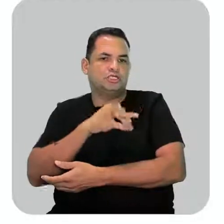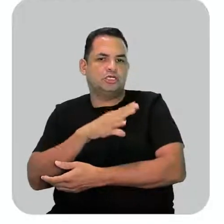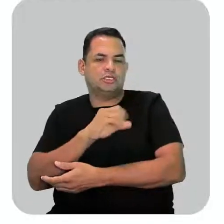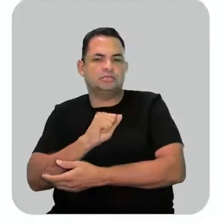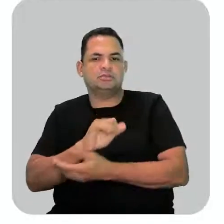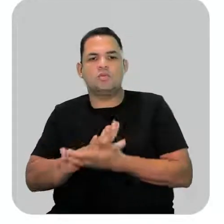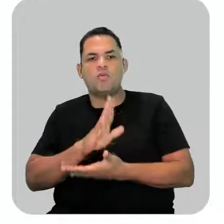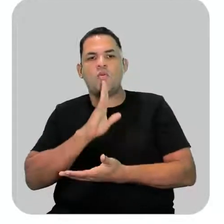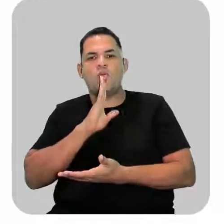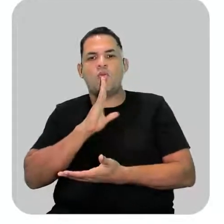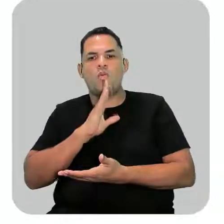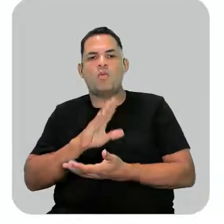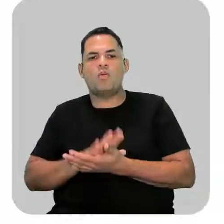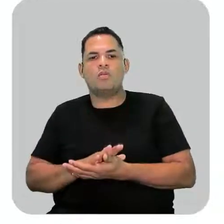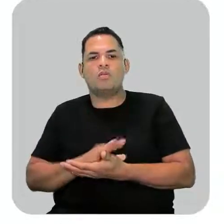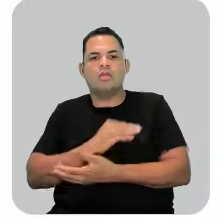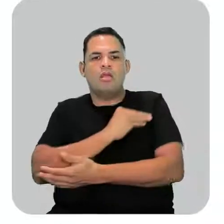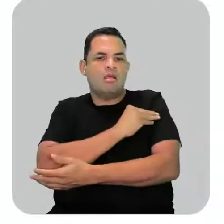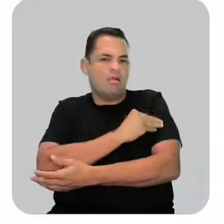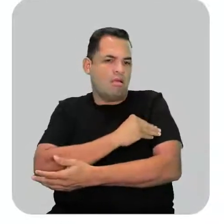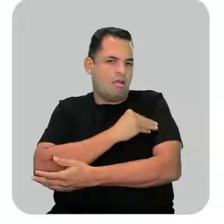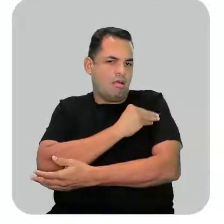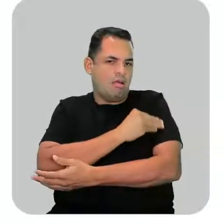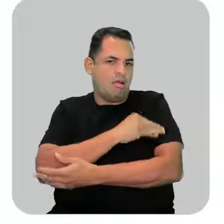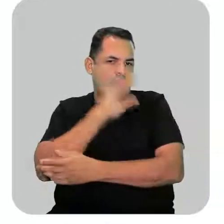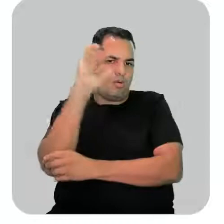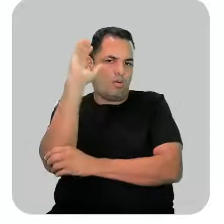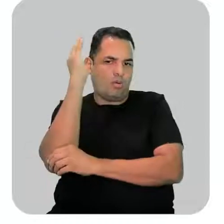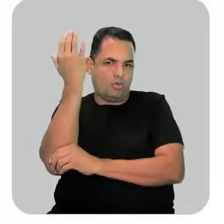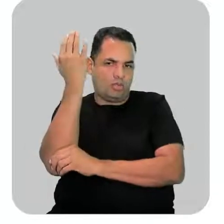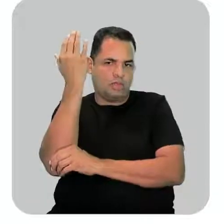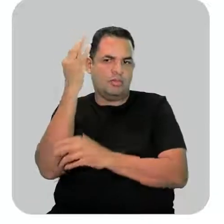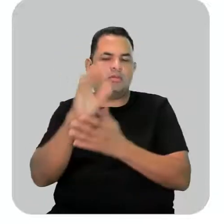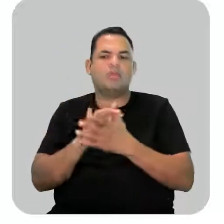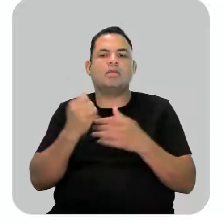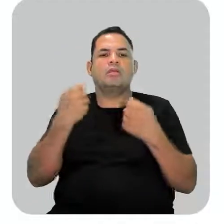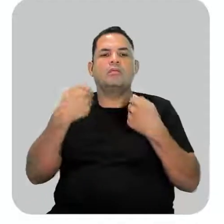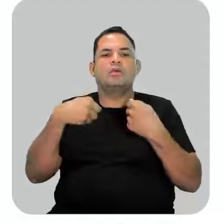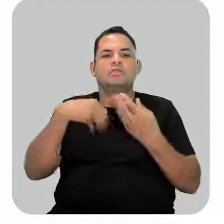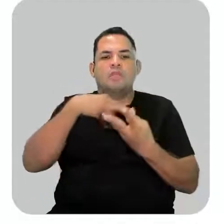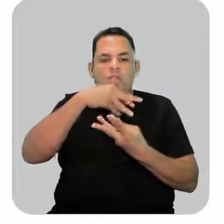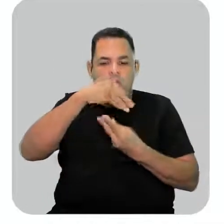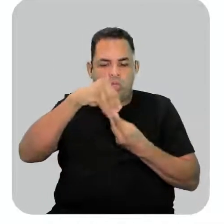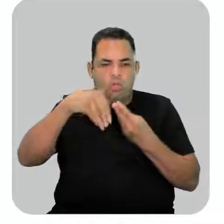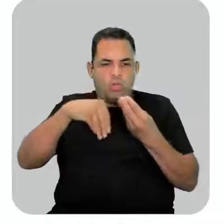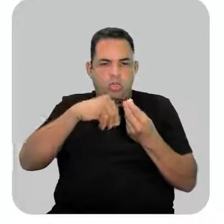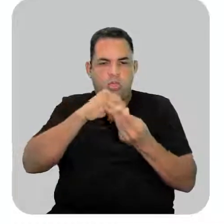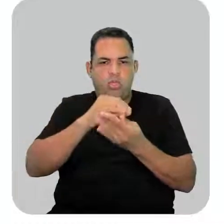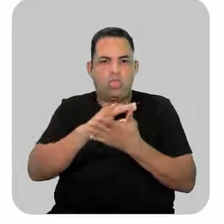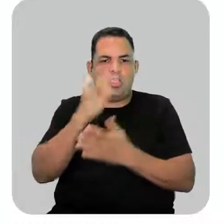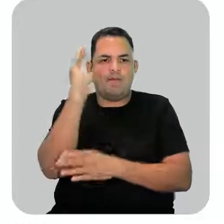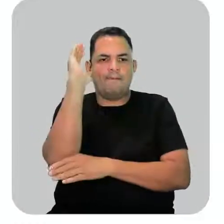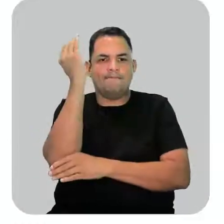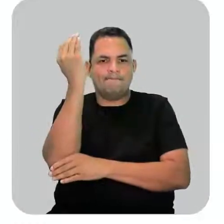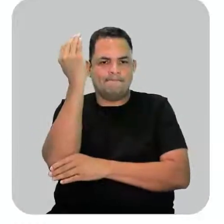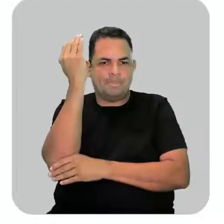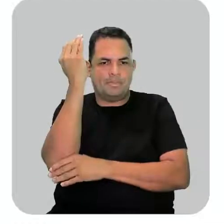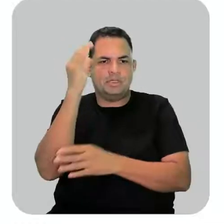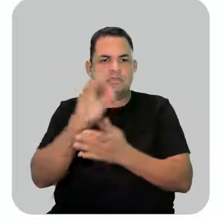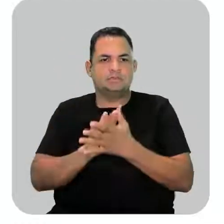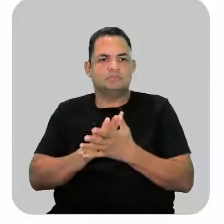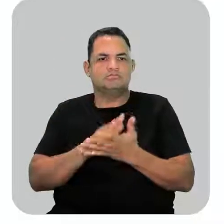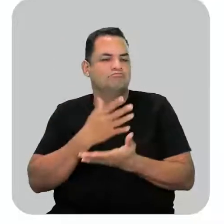Ele é conhecido como álcool da madeira, pois pode ser produzida pela destilação da madeira. Ele é